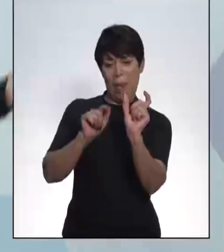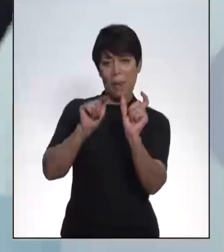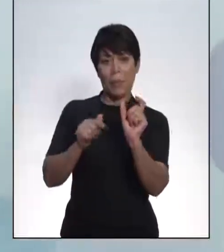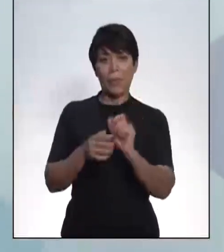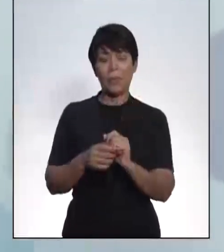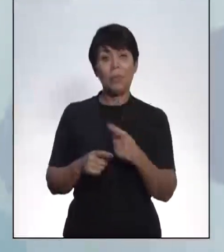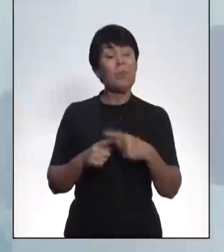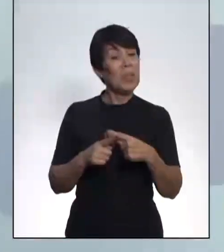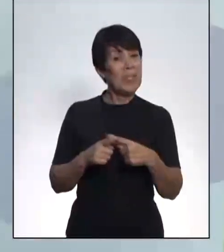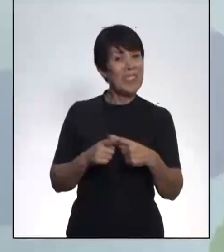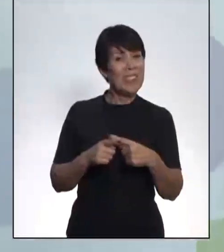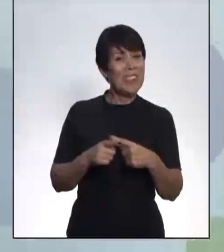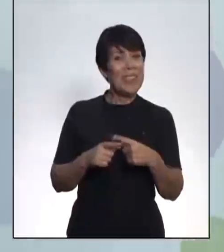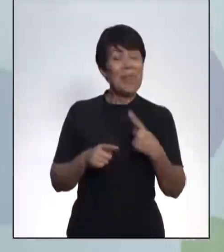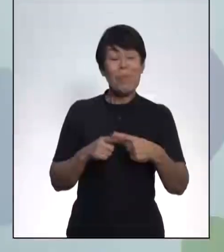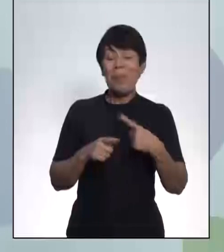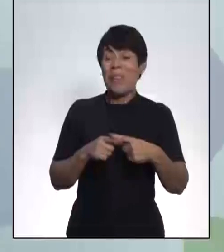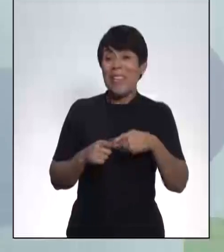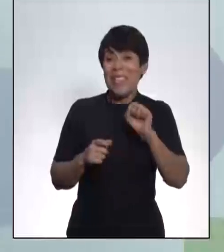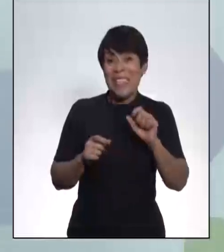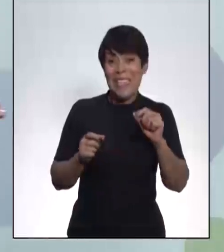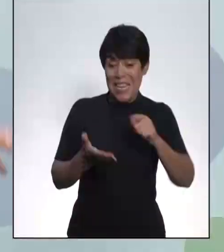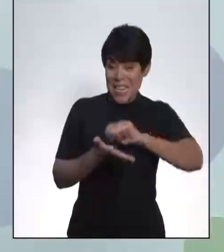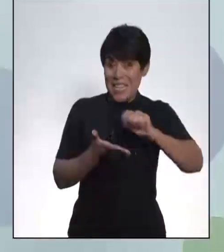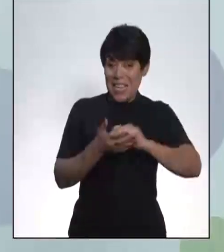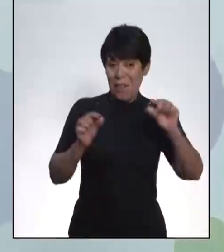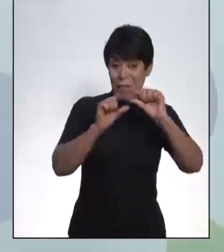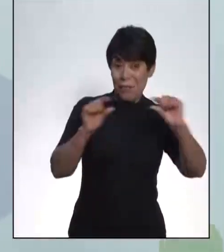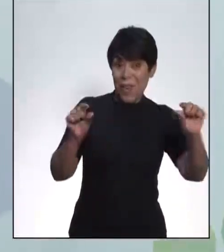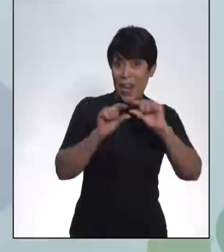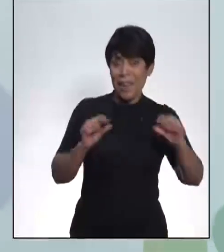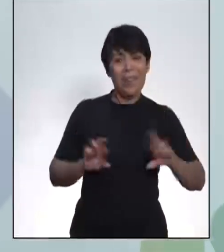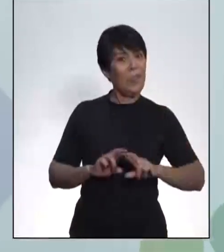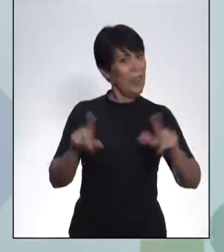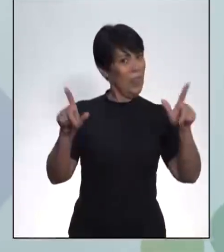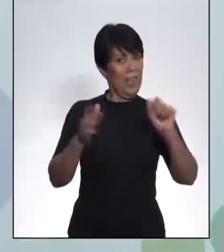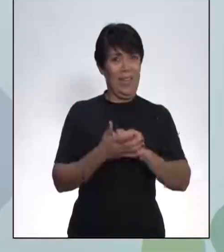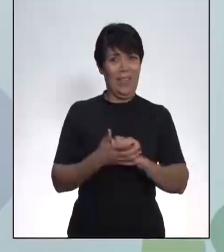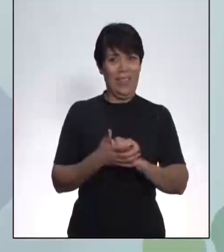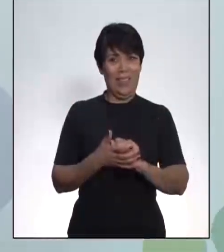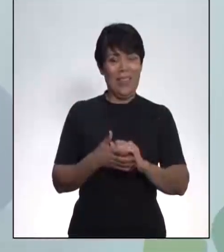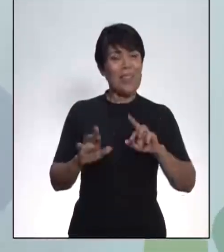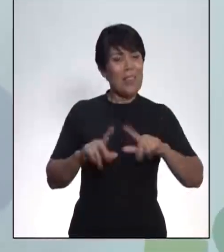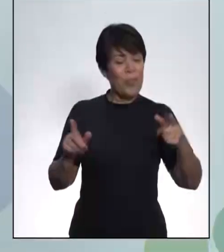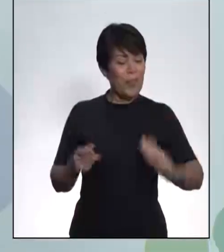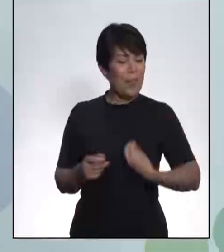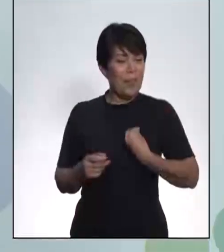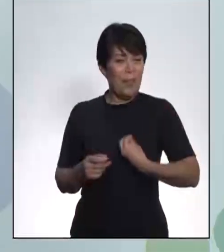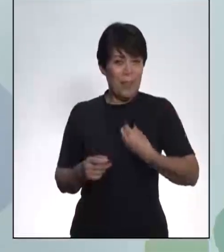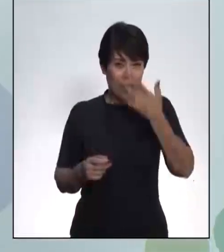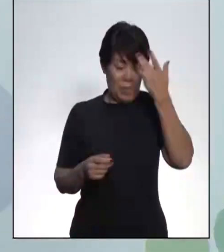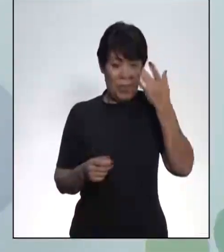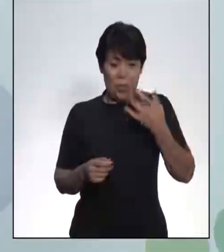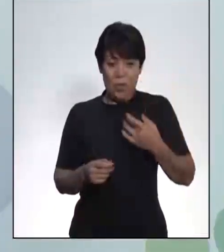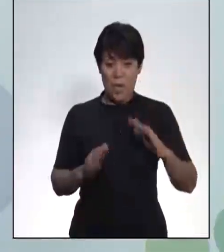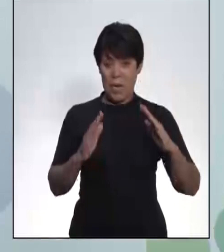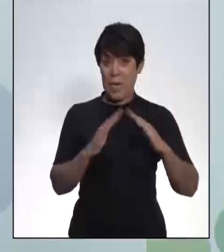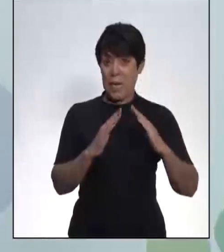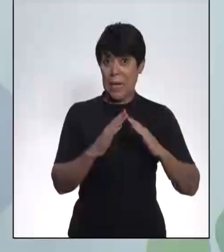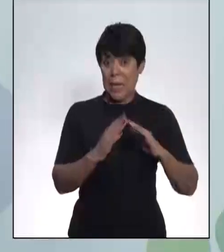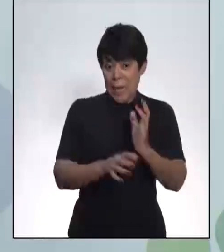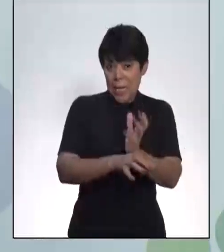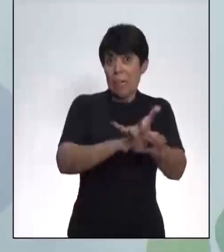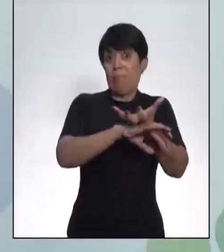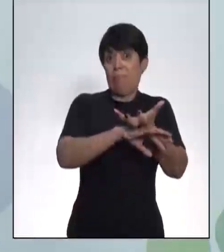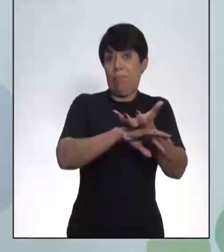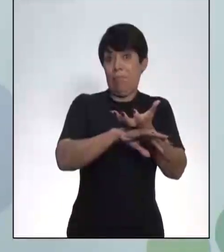assim, ia ser uma frase que ia fluir. Como um rio. E essa não é a vida do sertanejo nordestino. A vida do sertanejo nordestino é no